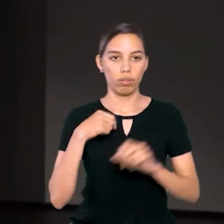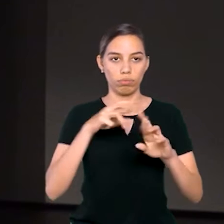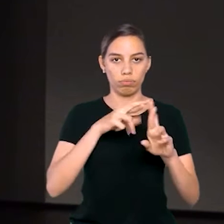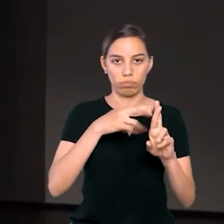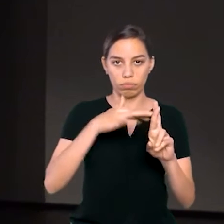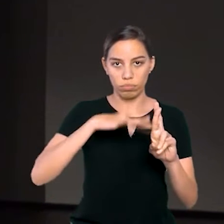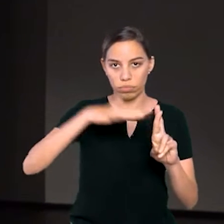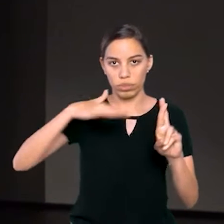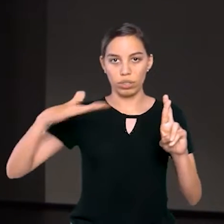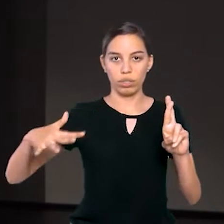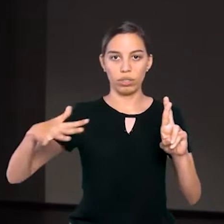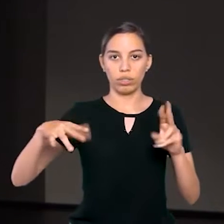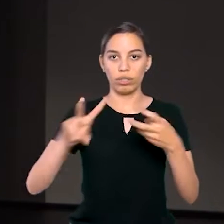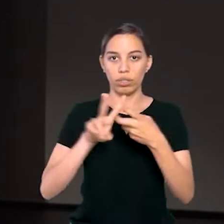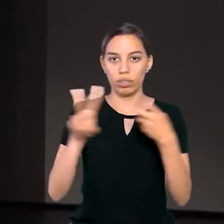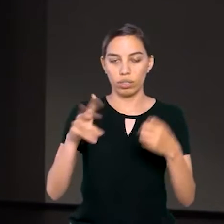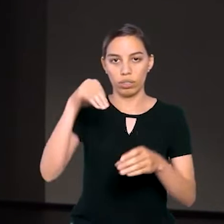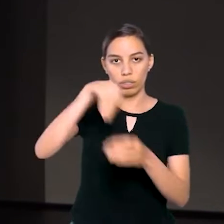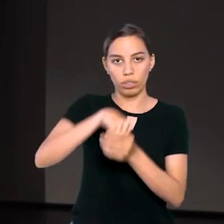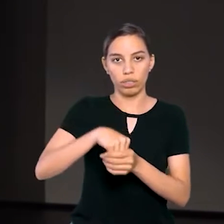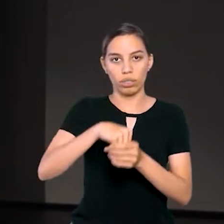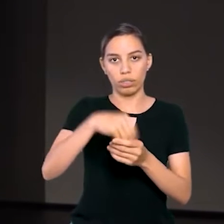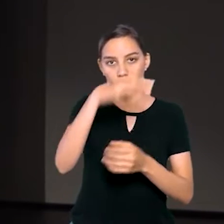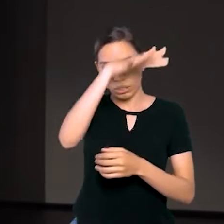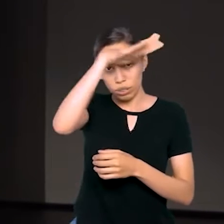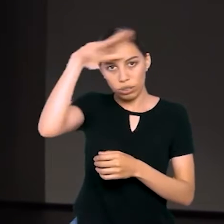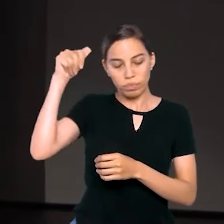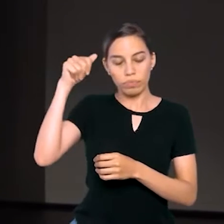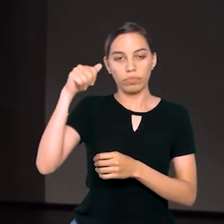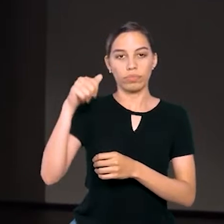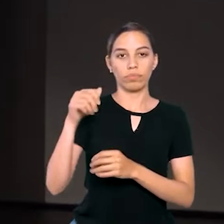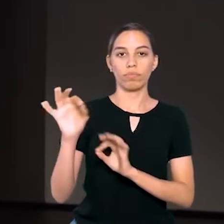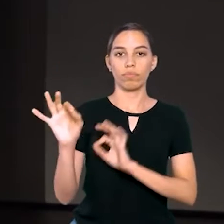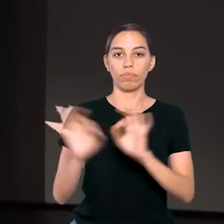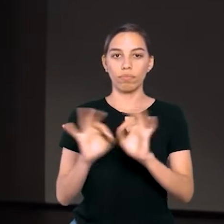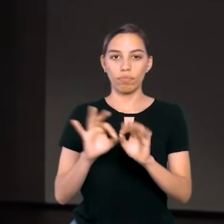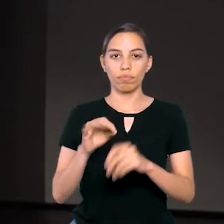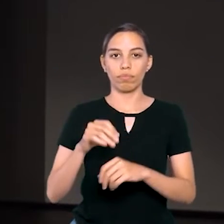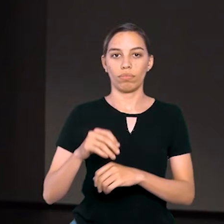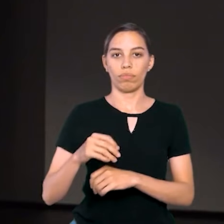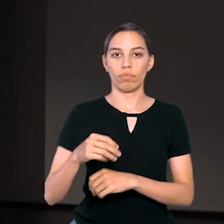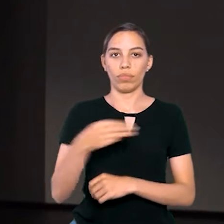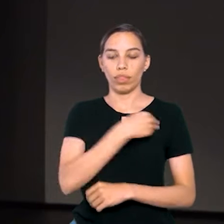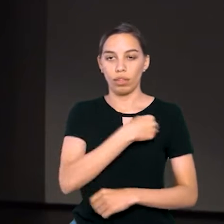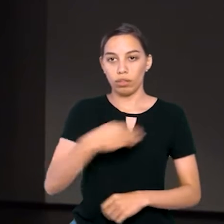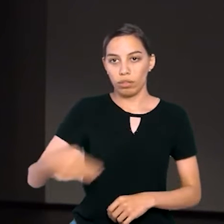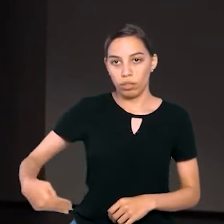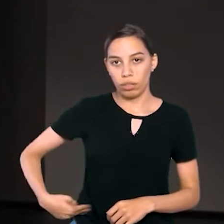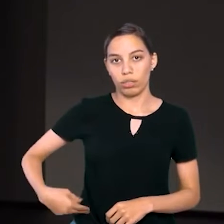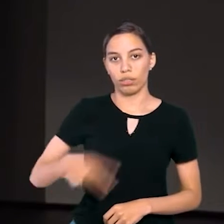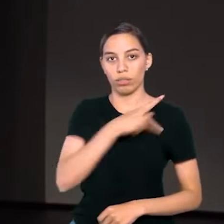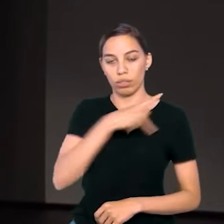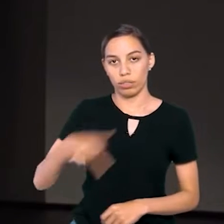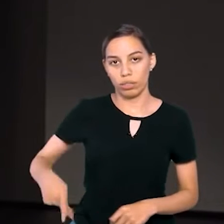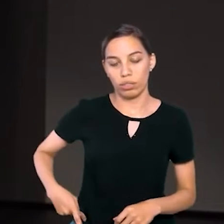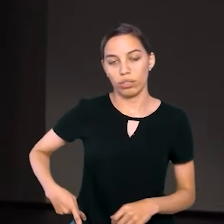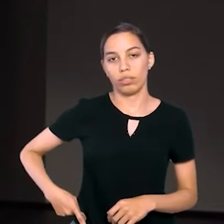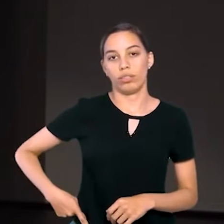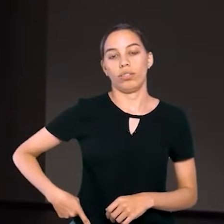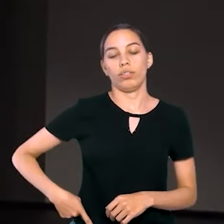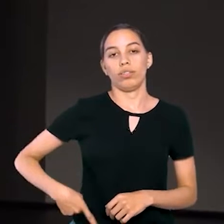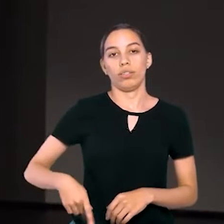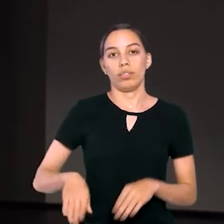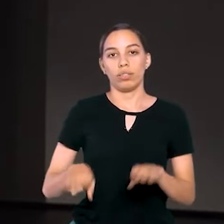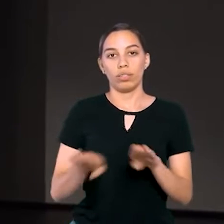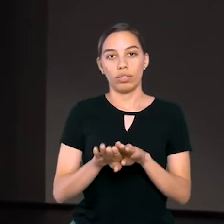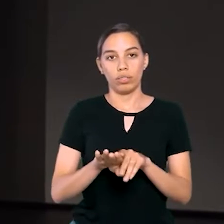comunidades ribeirinhas e indígenas na Amazônia. É comendador da Ordem de Mérito Cultural da Presidência da República e doutor